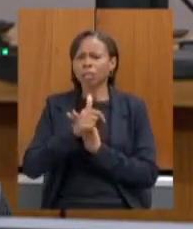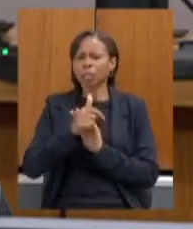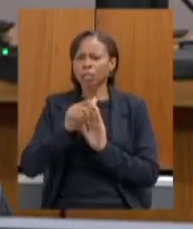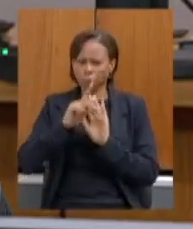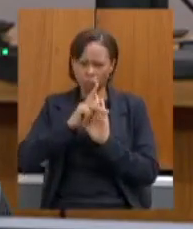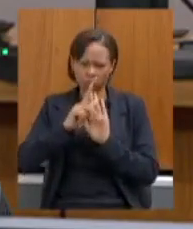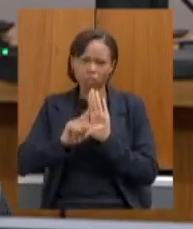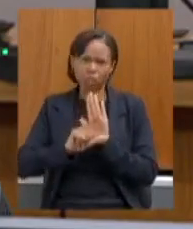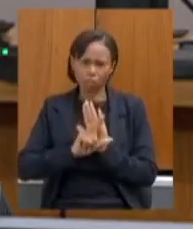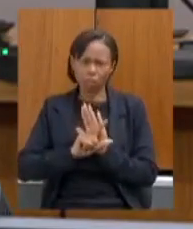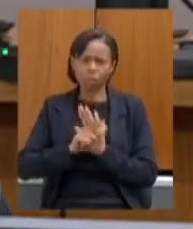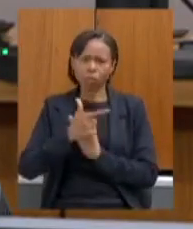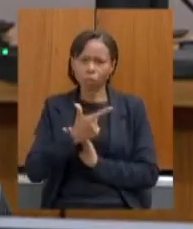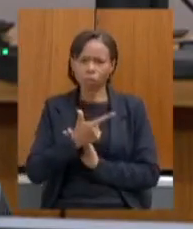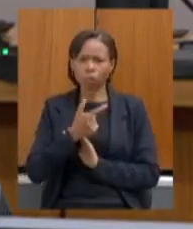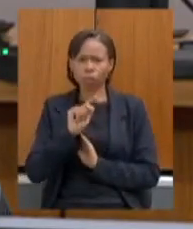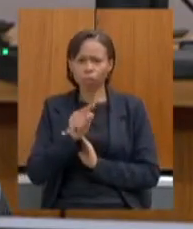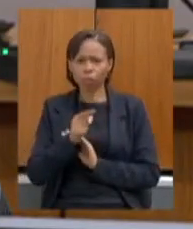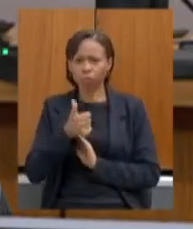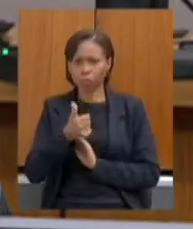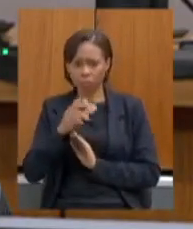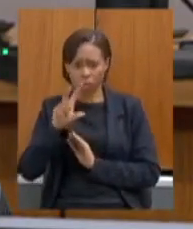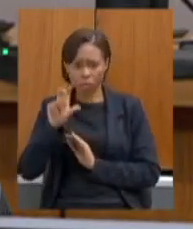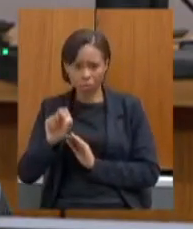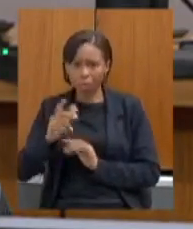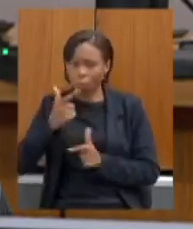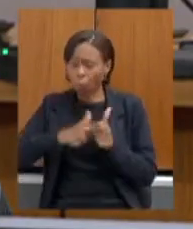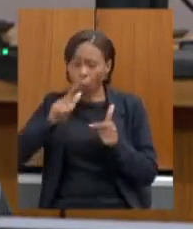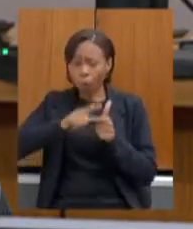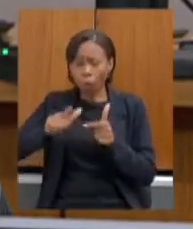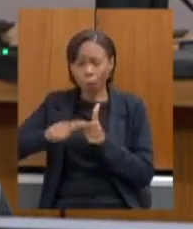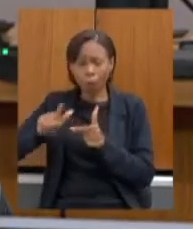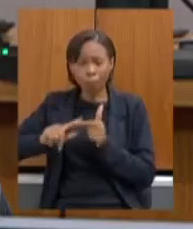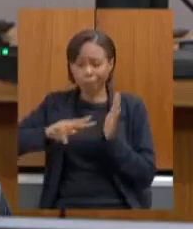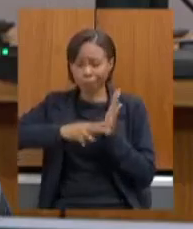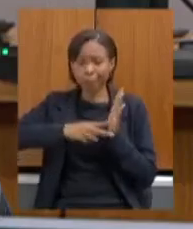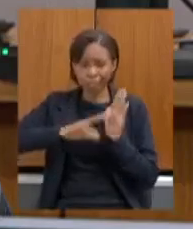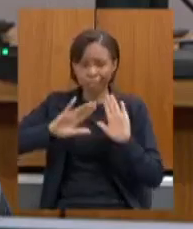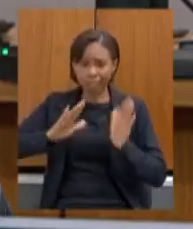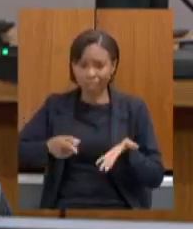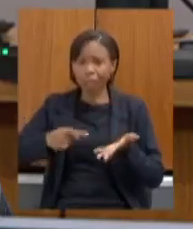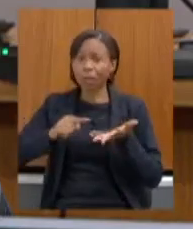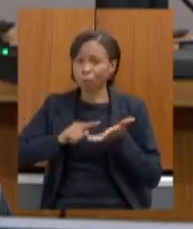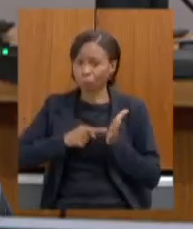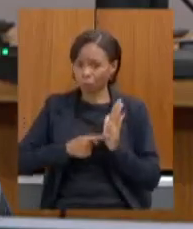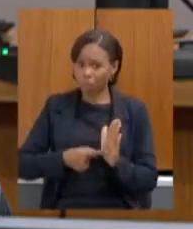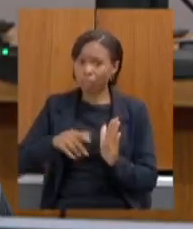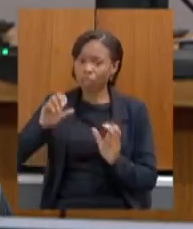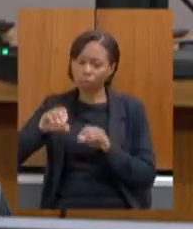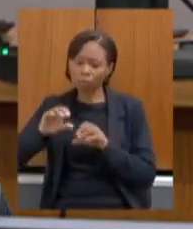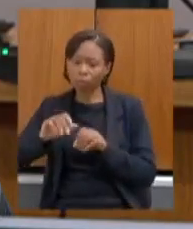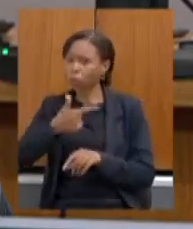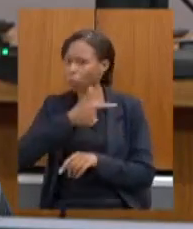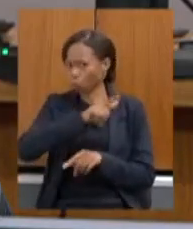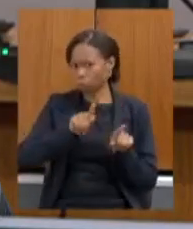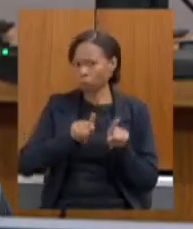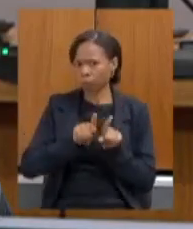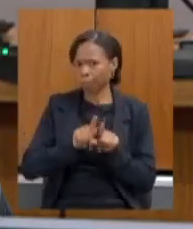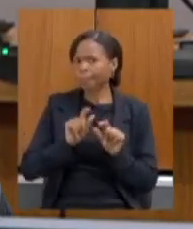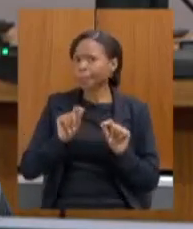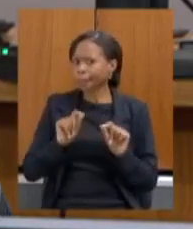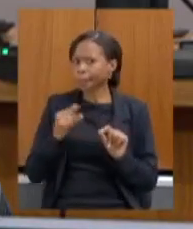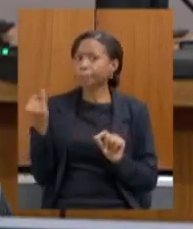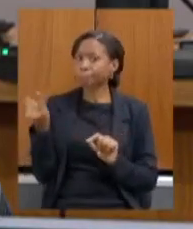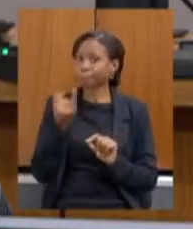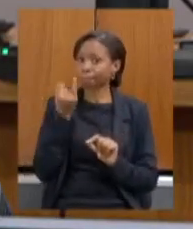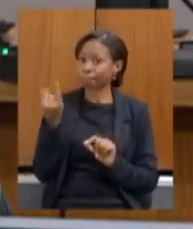de problemas que as entidades sindicais já apontaram, não digo só da educação, mas que seria muito importante que